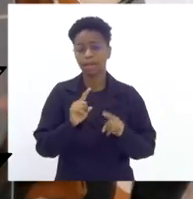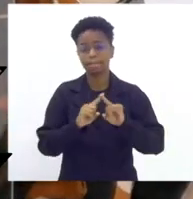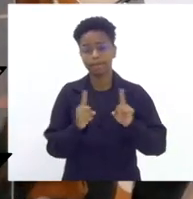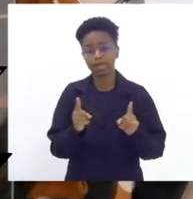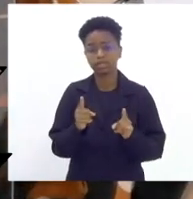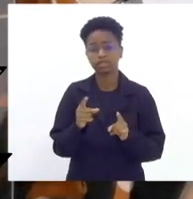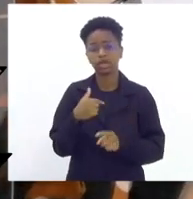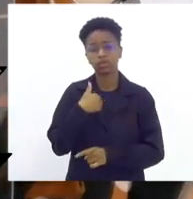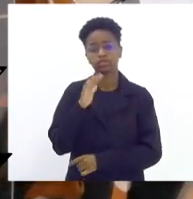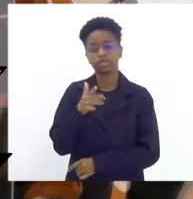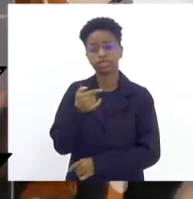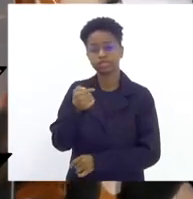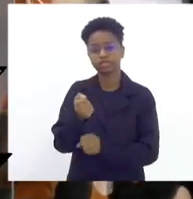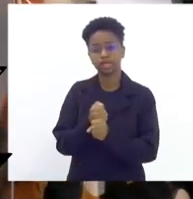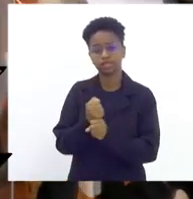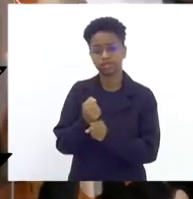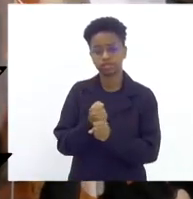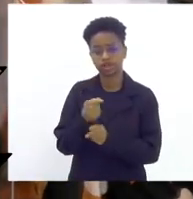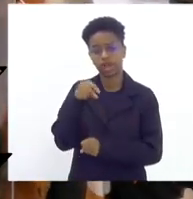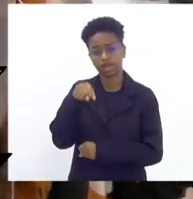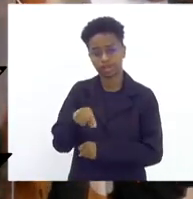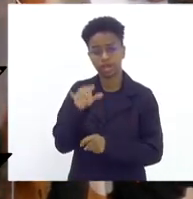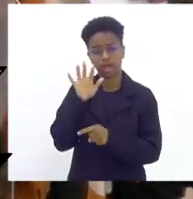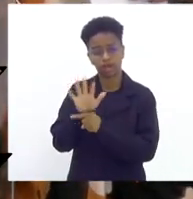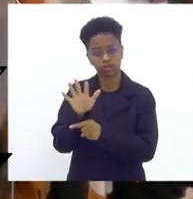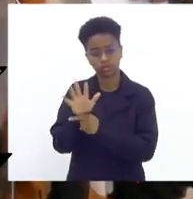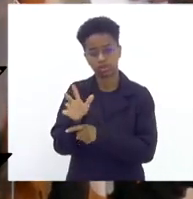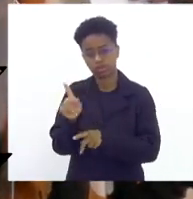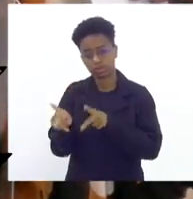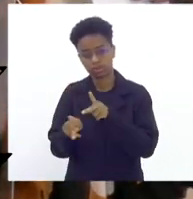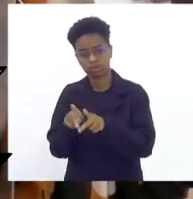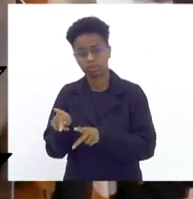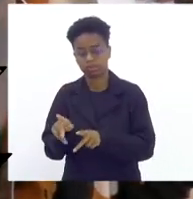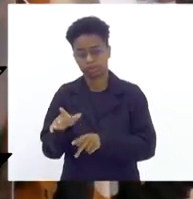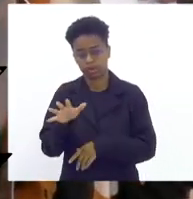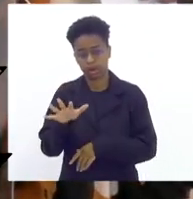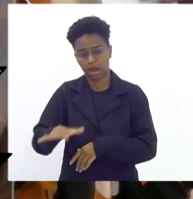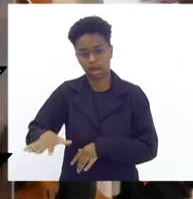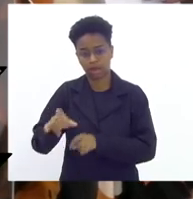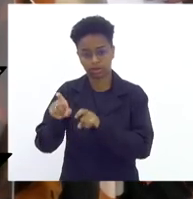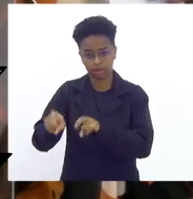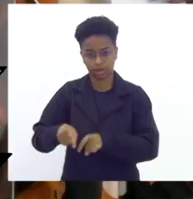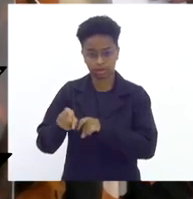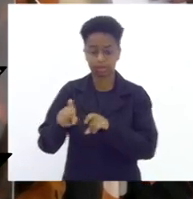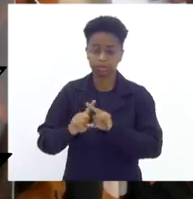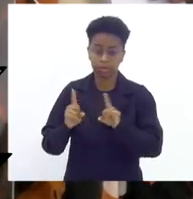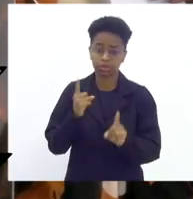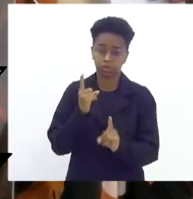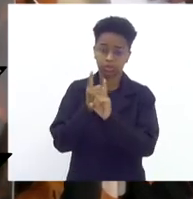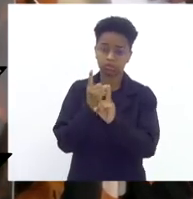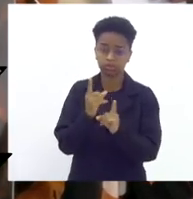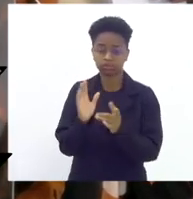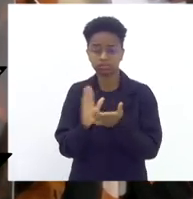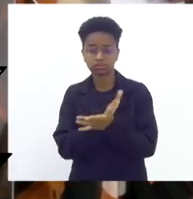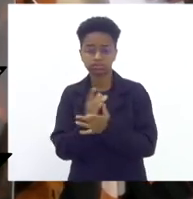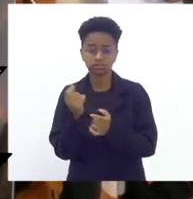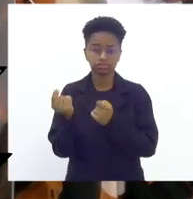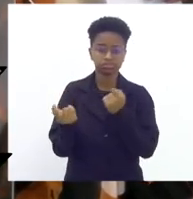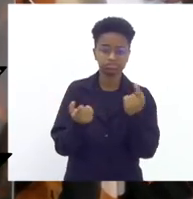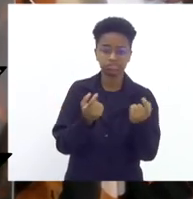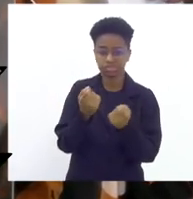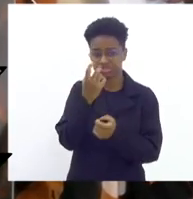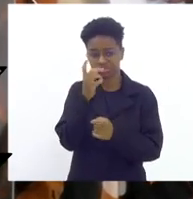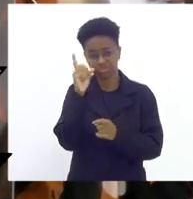com 7 anos no campo ajudando mas é difícil você acha vai achar um outra empresa chegar para te ajudar